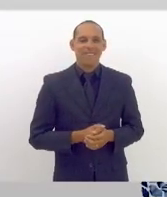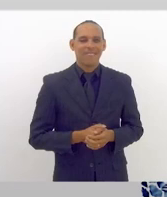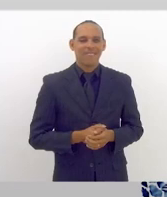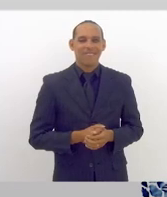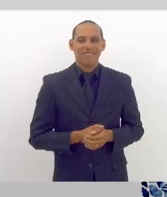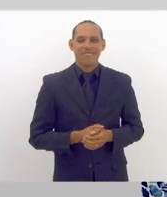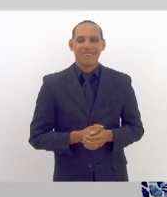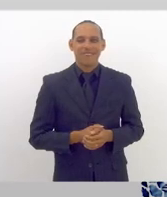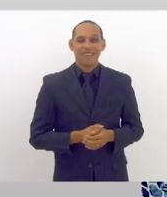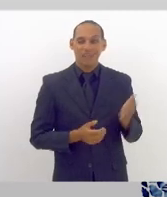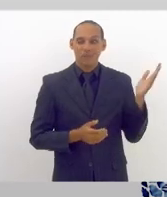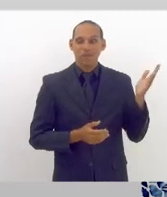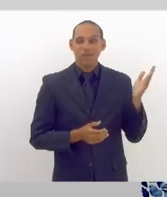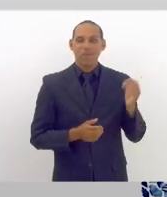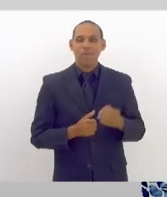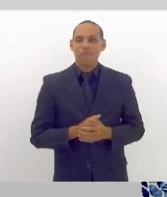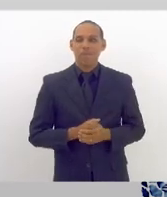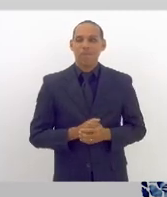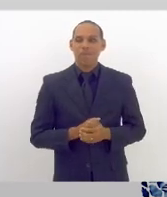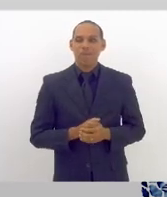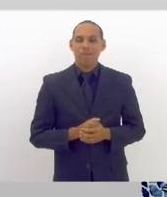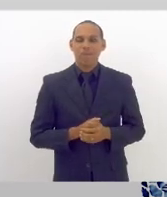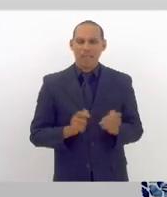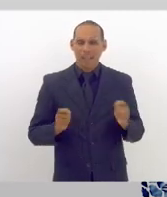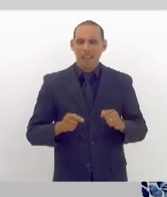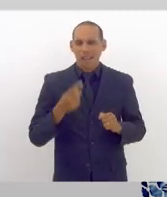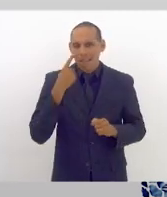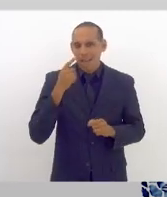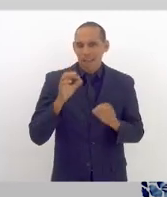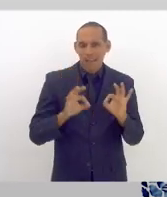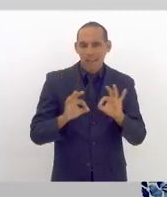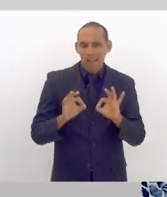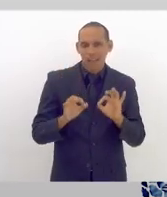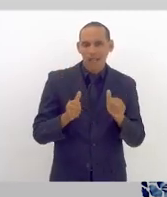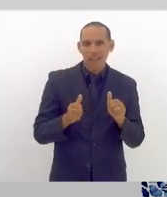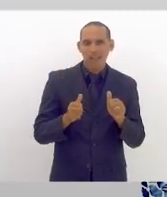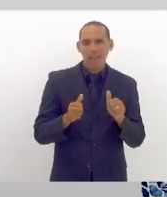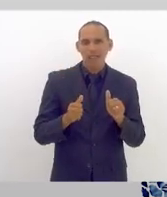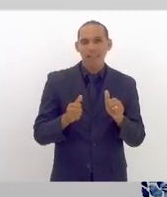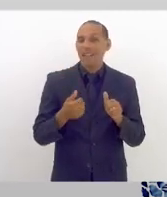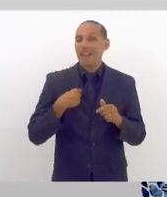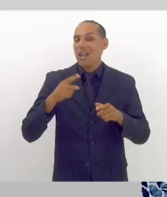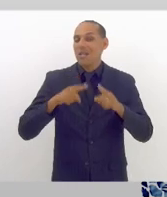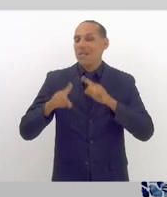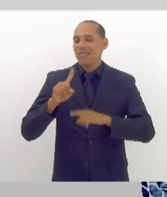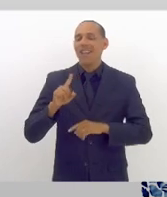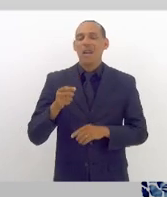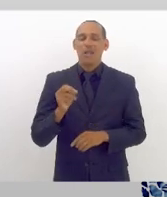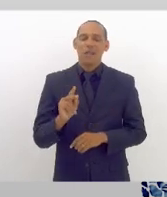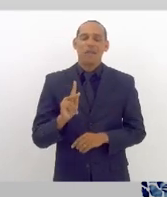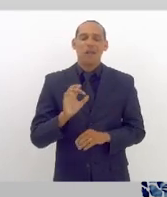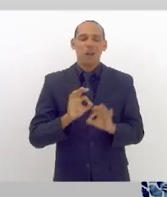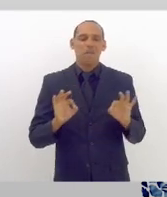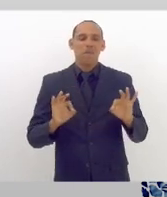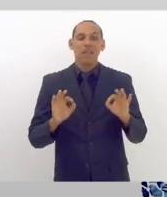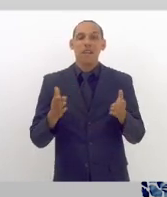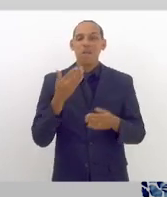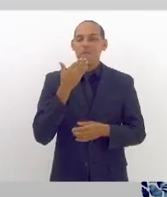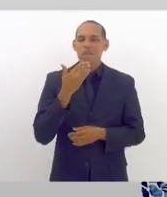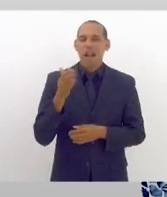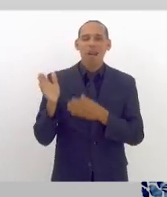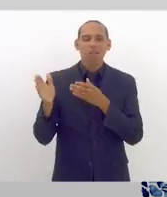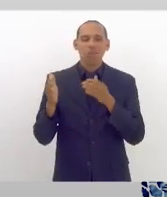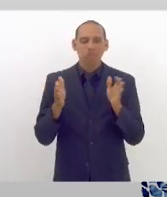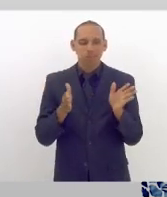fica assim mesmo fica com não tá bom tem alguém no comando aí não tá ótimo Então eu vou pedir para passar